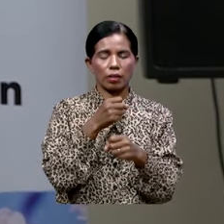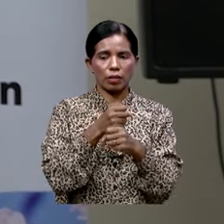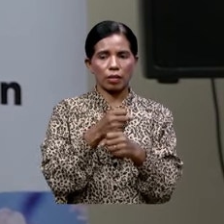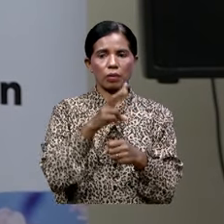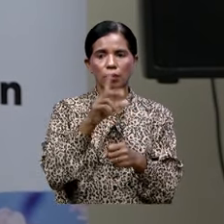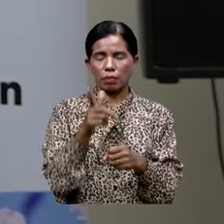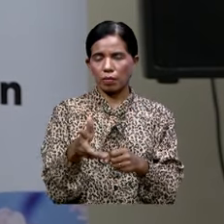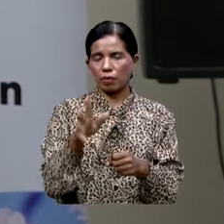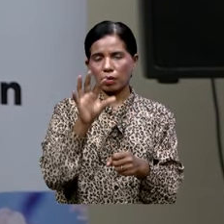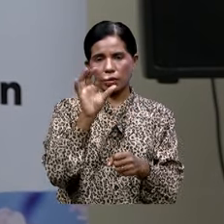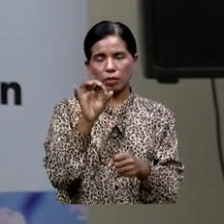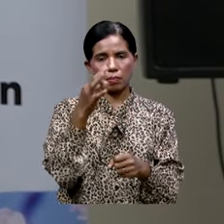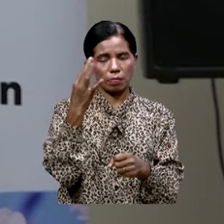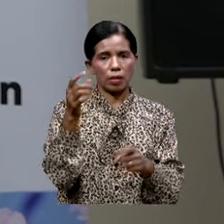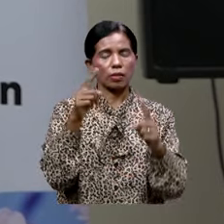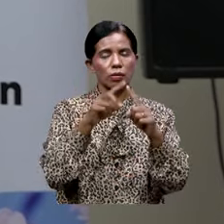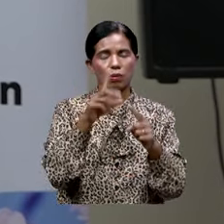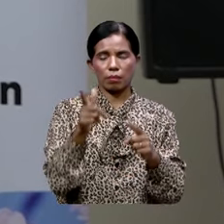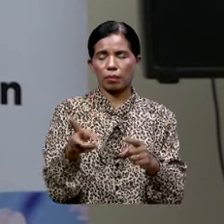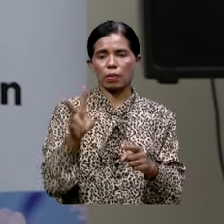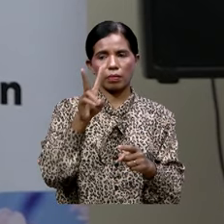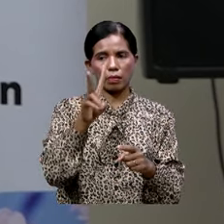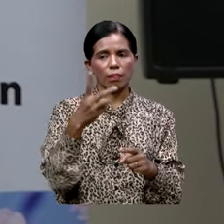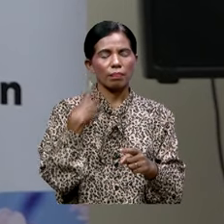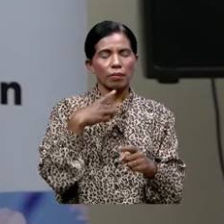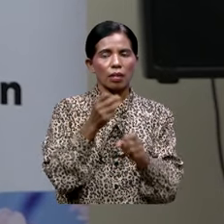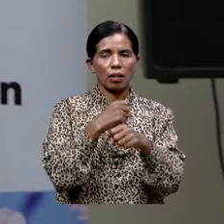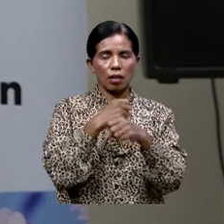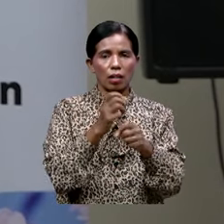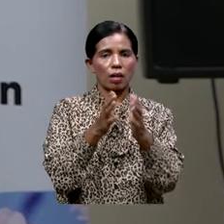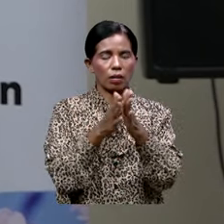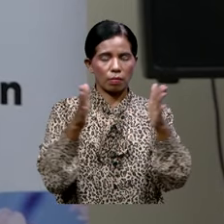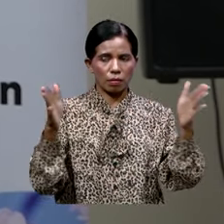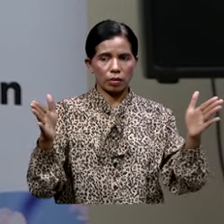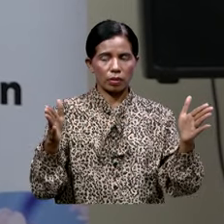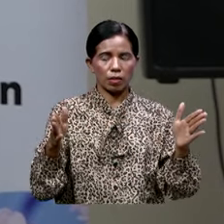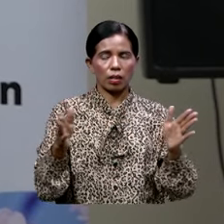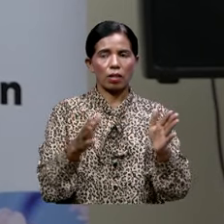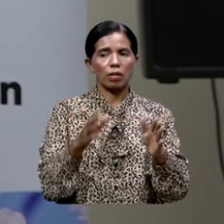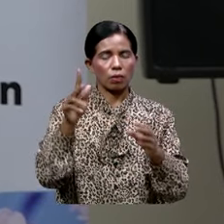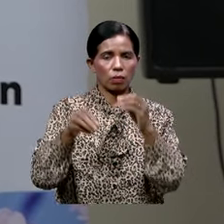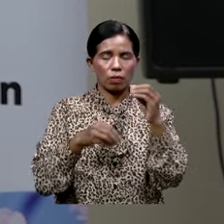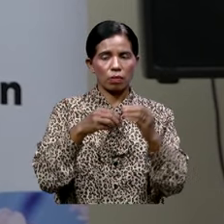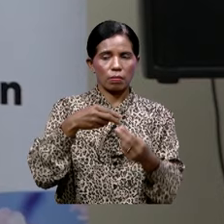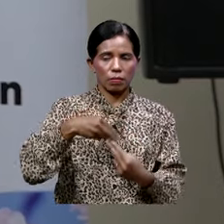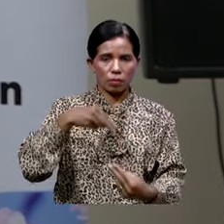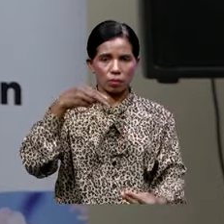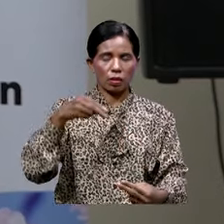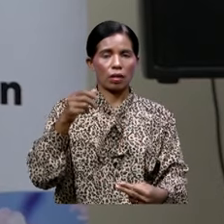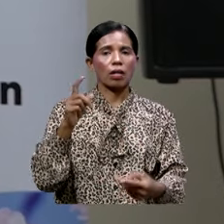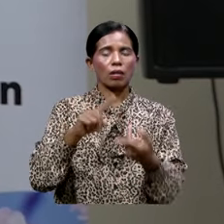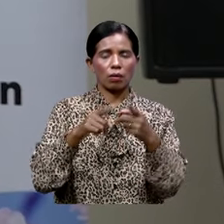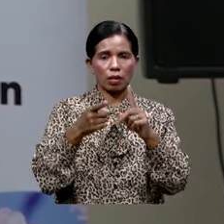2019 to 2022, ami koko atu hab luang conhecimento, quando a nutrição ba inan feton